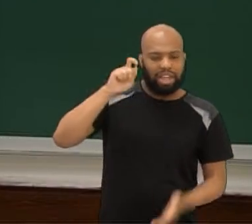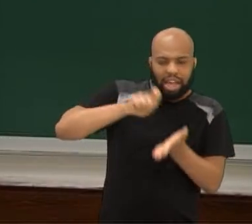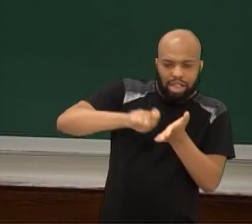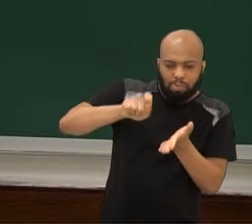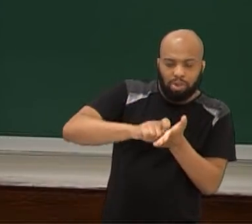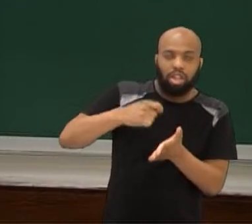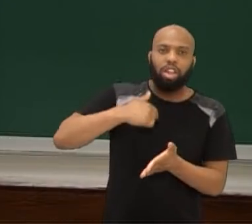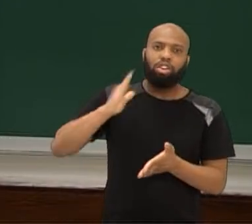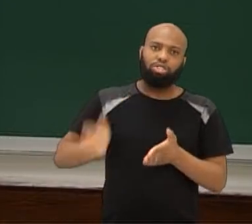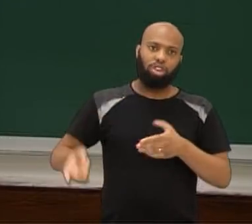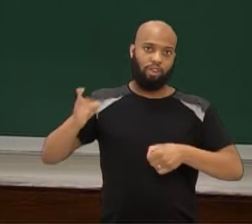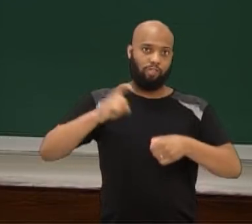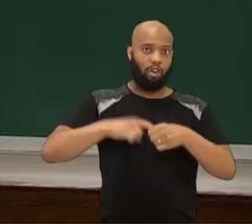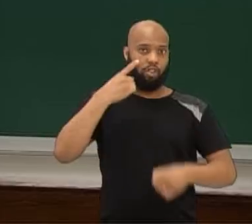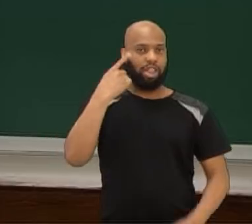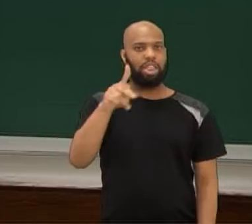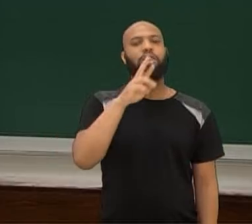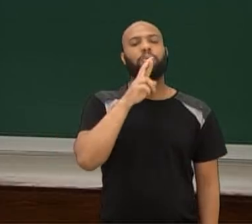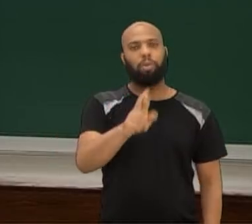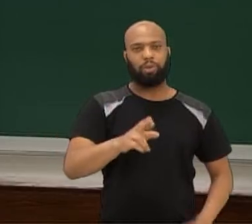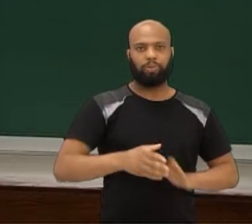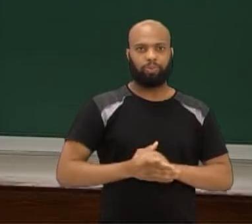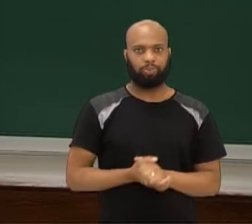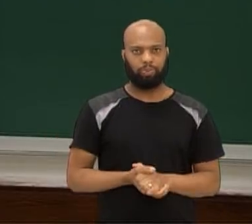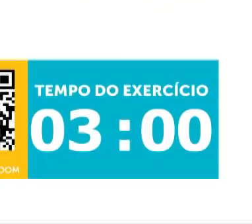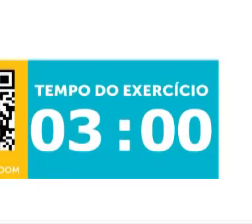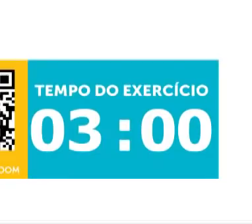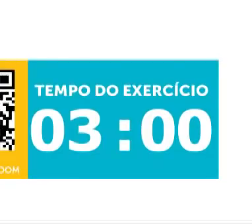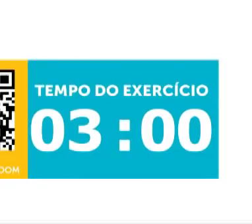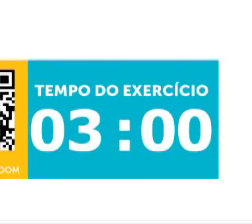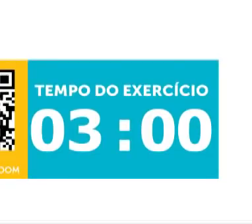dar um tempinho para você responder aí no seu caderno e eu já volto.